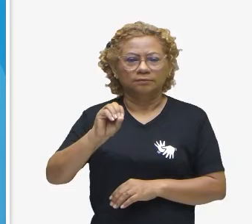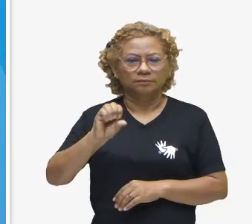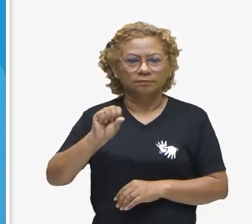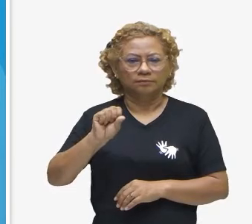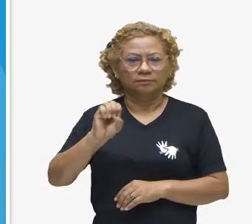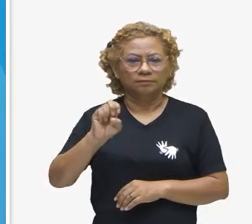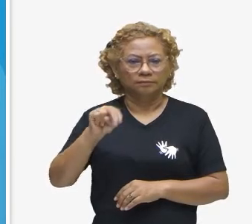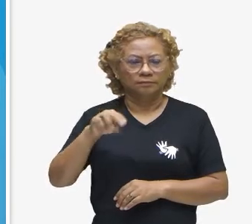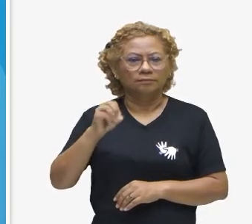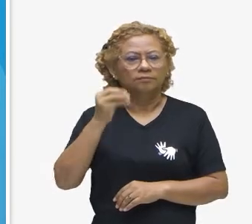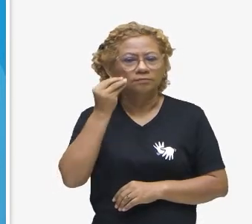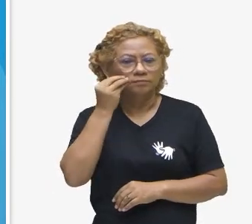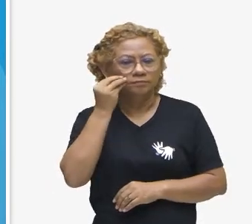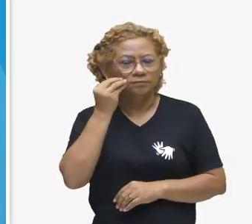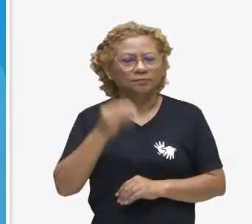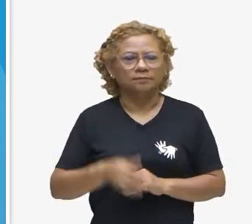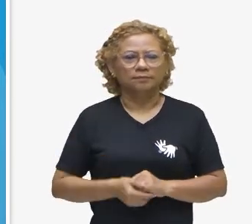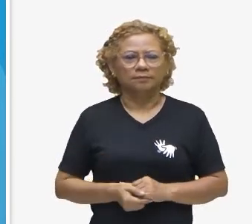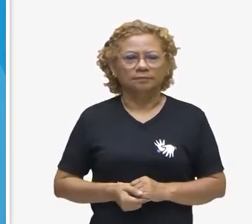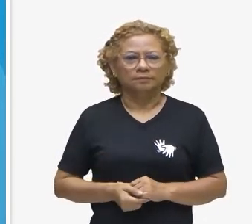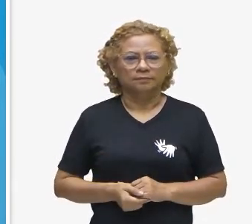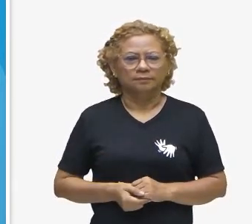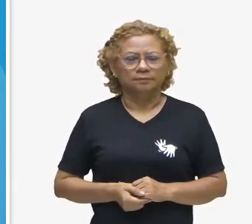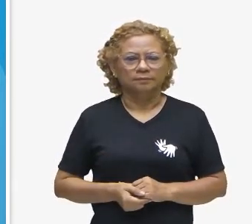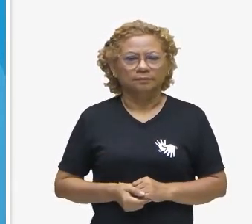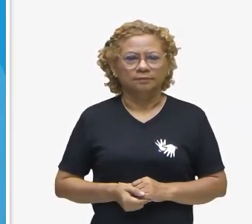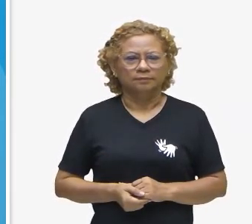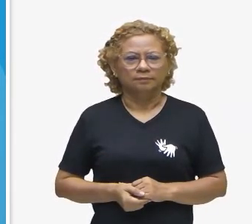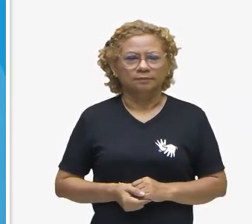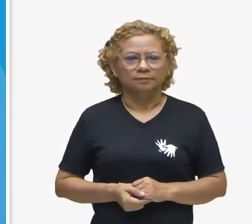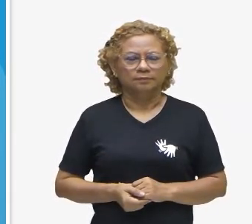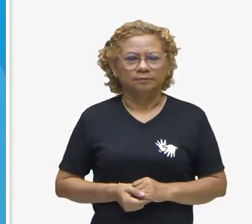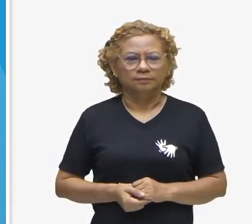Vamos começar com o ciclo trigonométrico que vocês já conhecem.